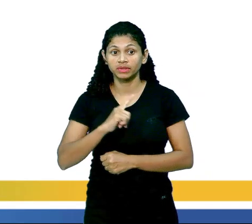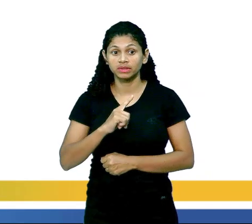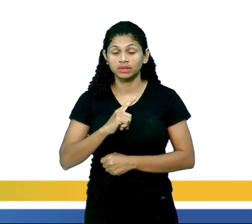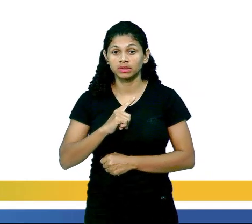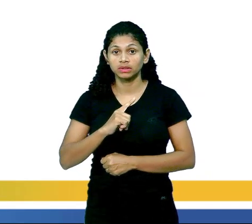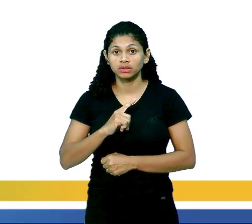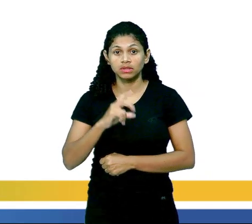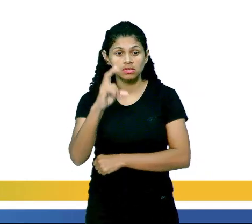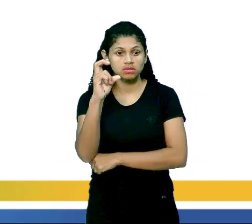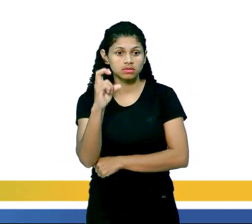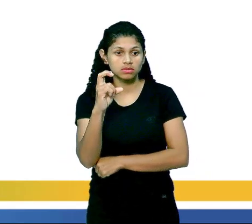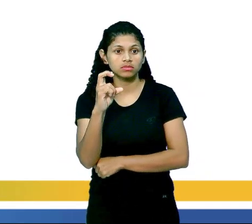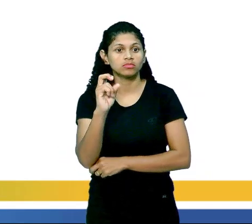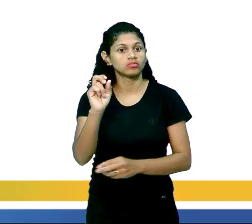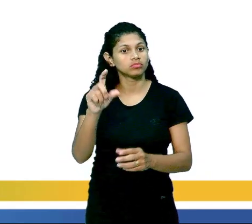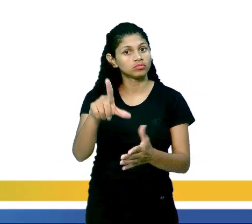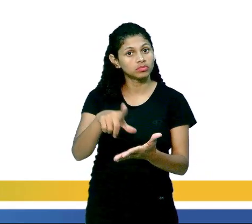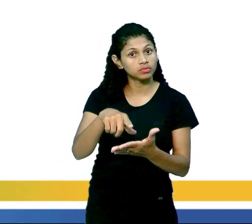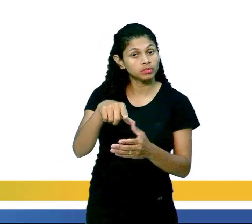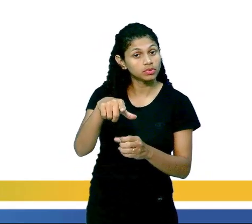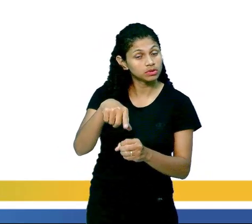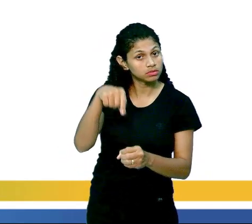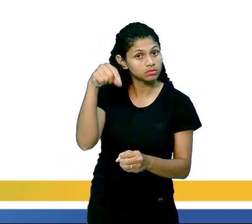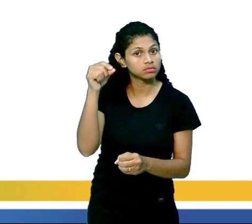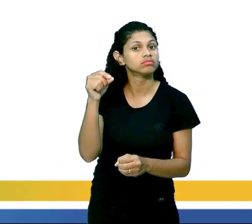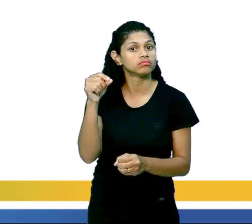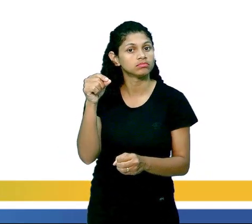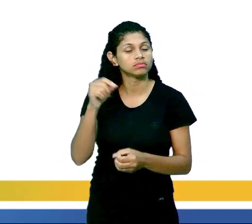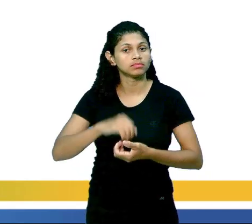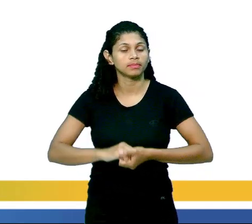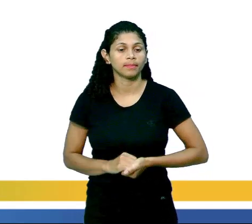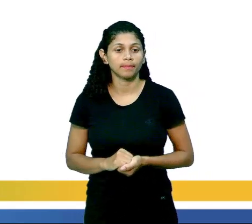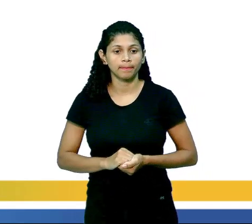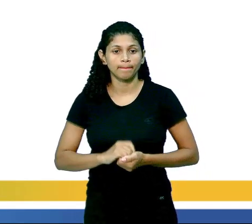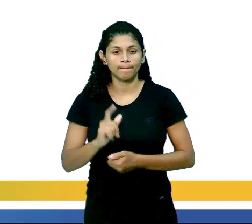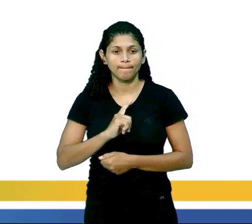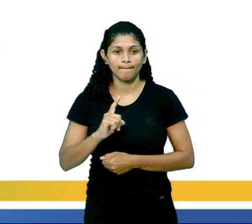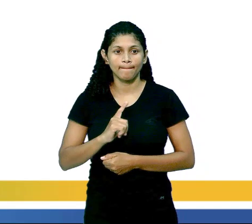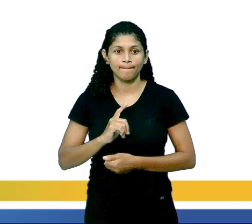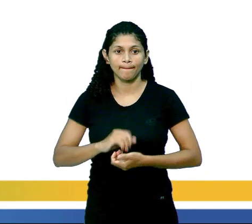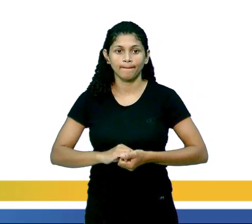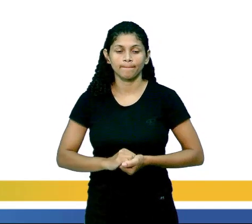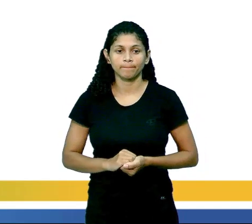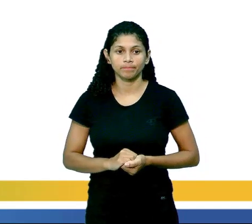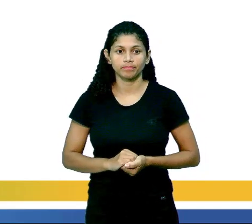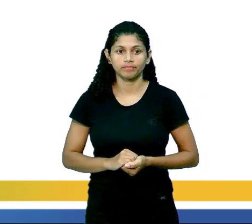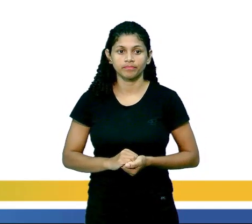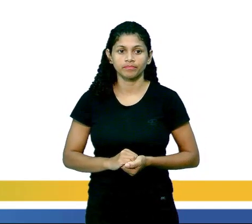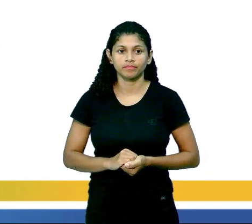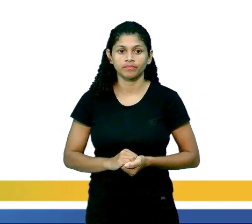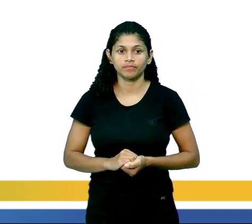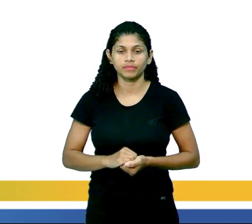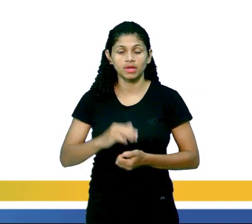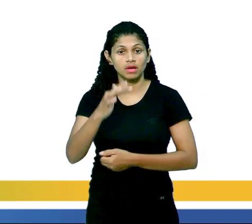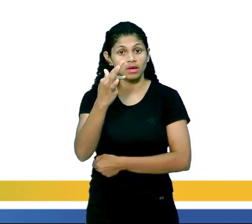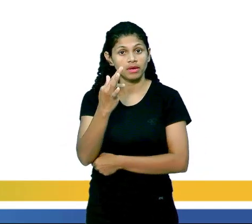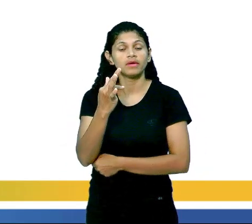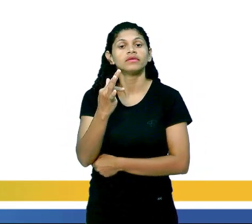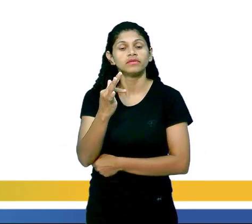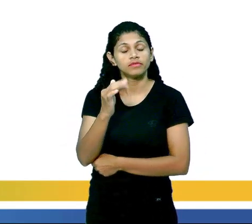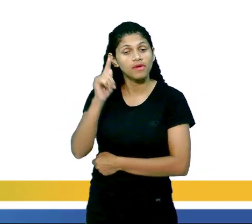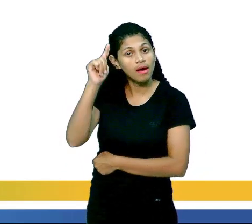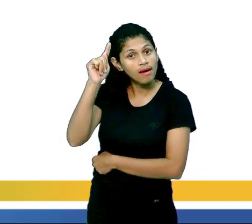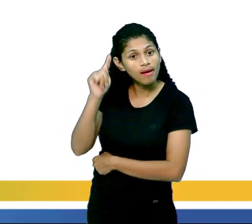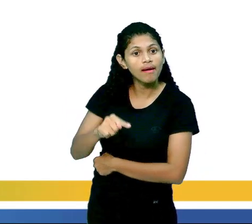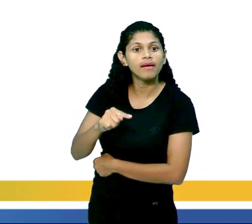5 alternativas. Vamos ver aqui a primeira. Ele está dizendo aí, ó, F é injetora, pois para